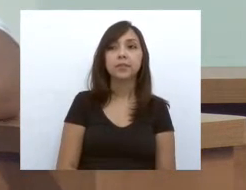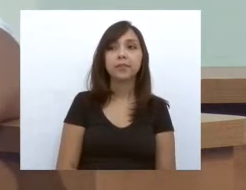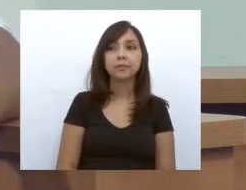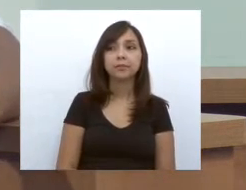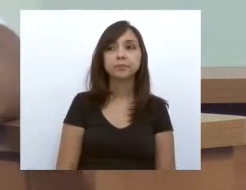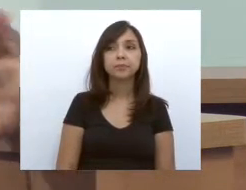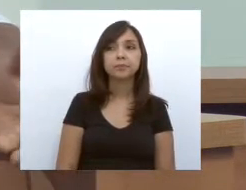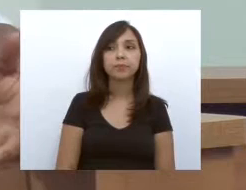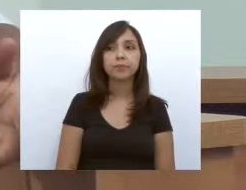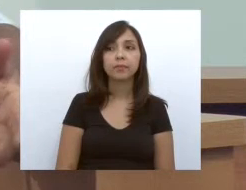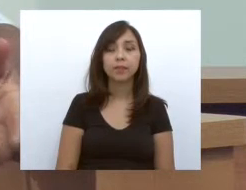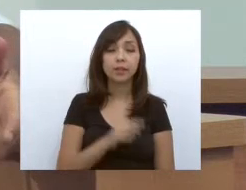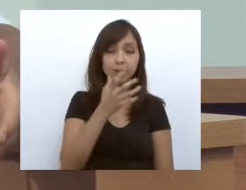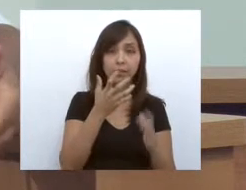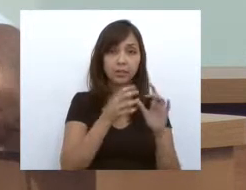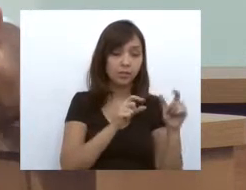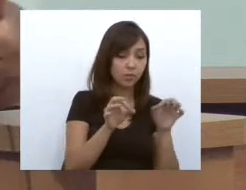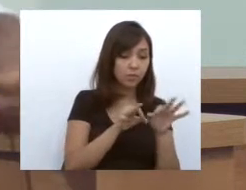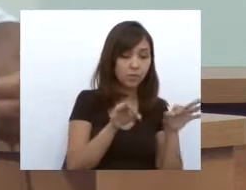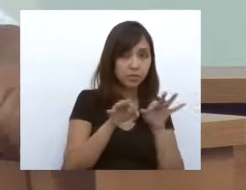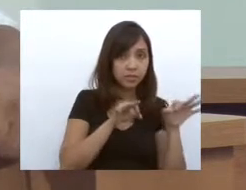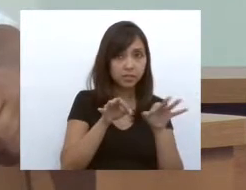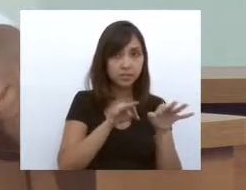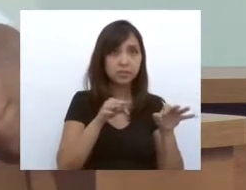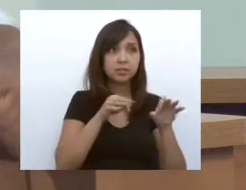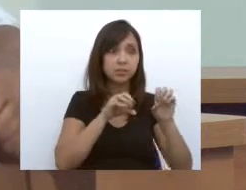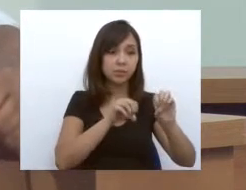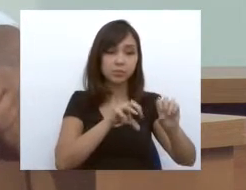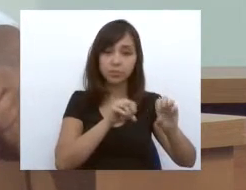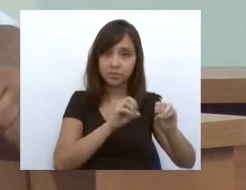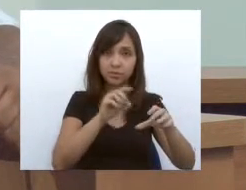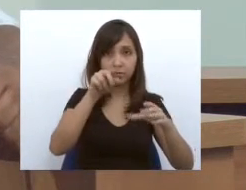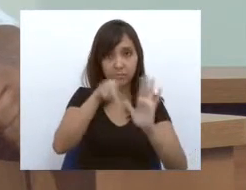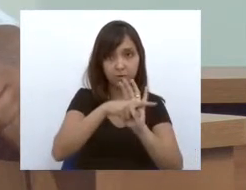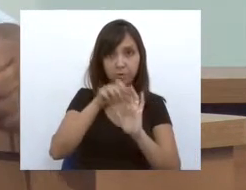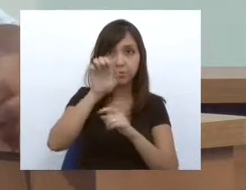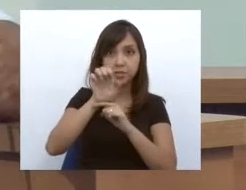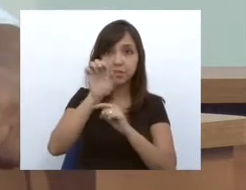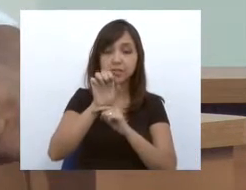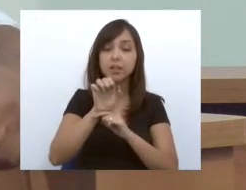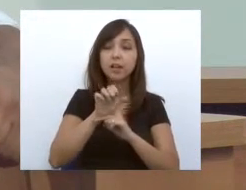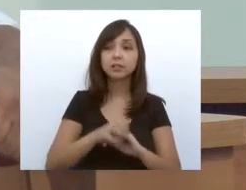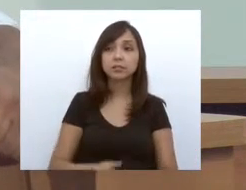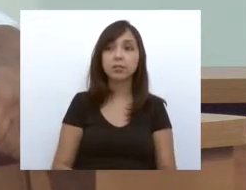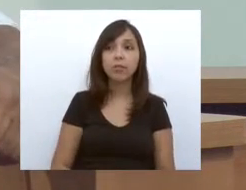está propondo uma reorganização da educação no Estado, que,